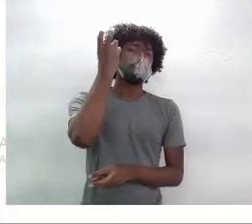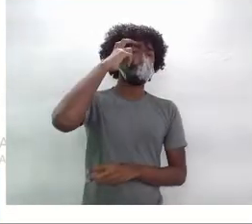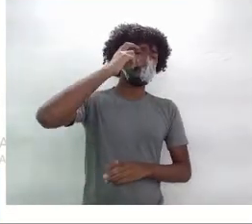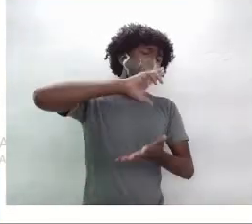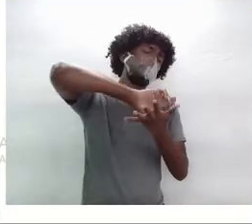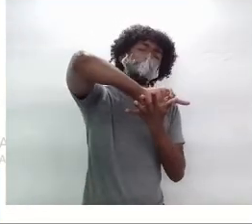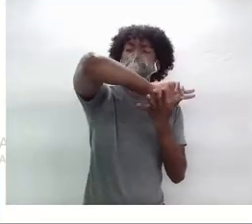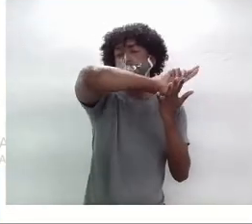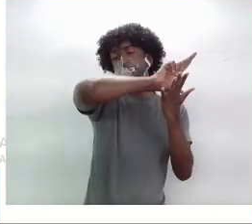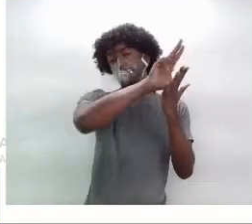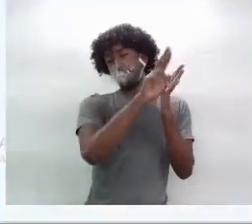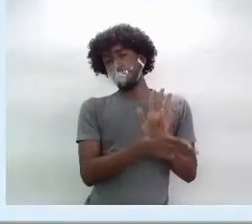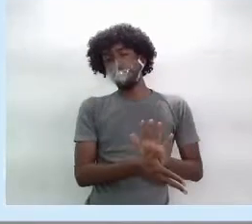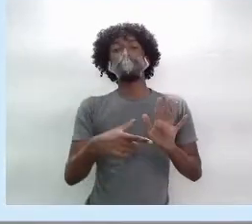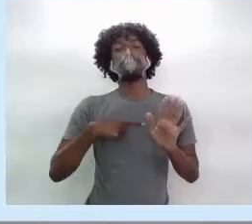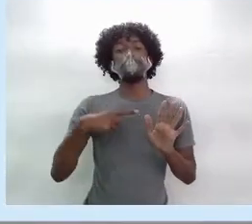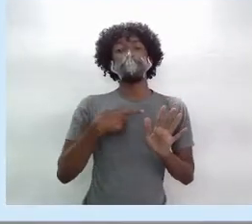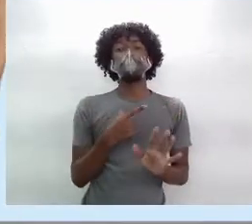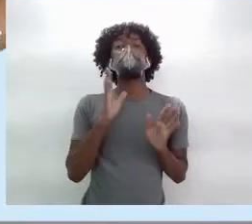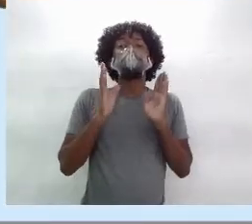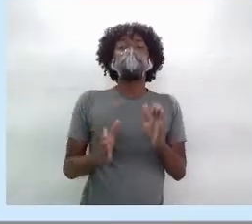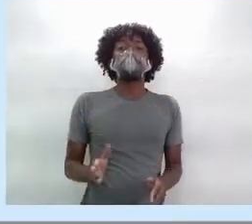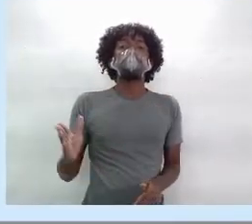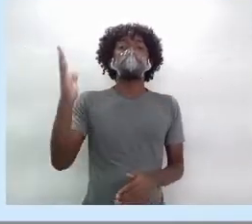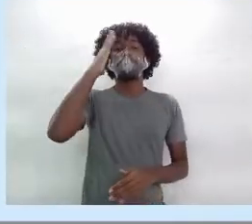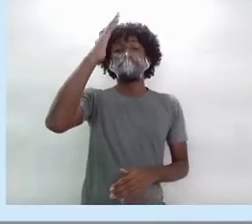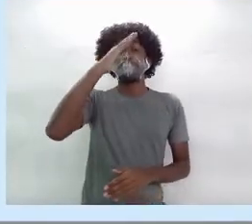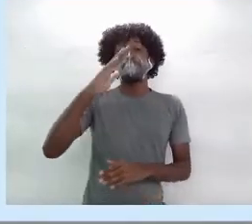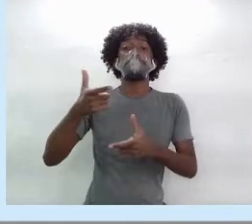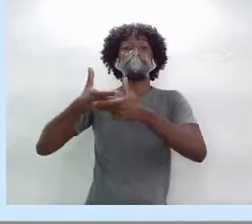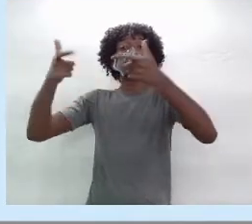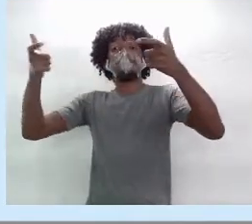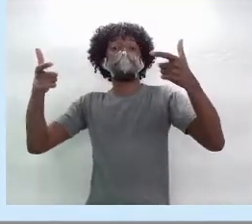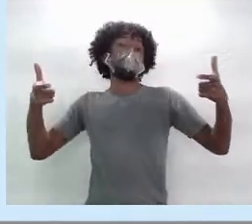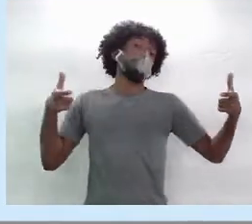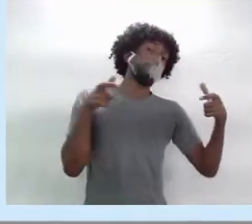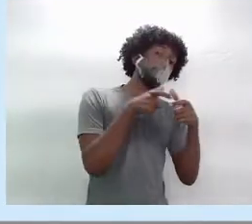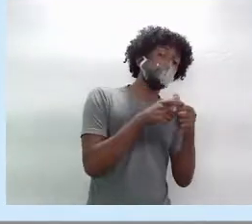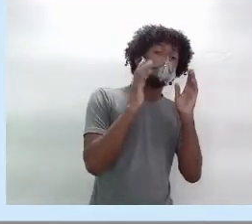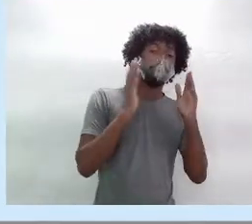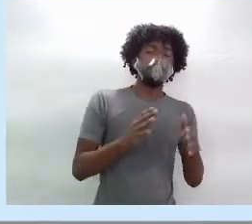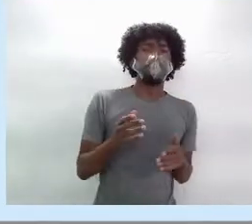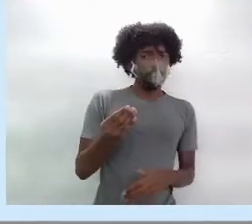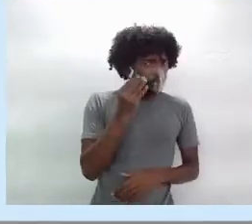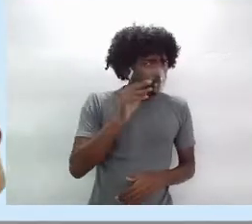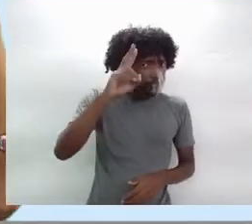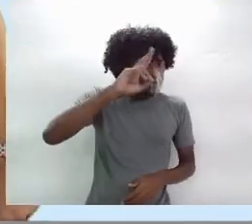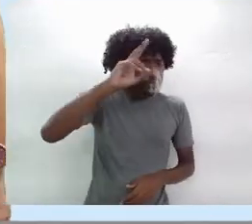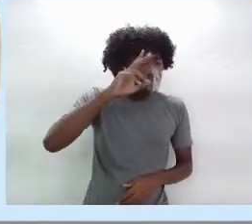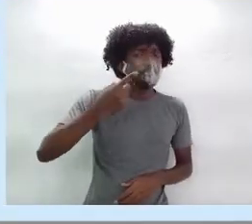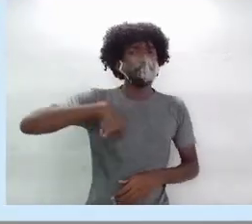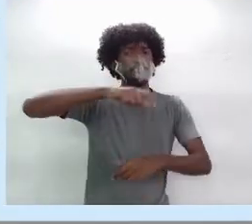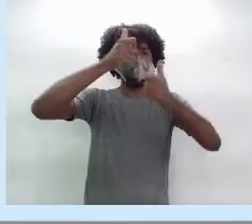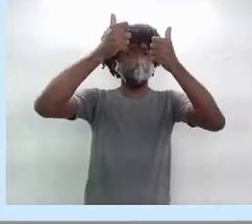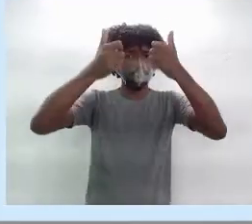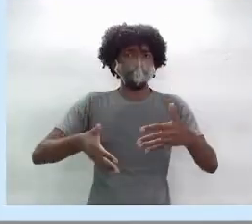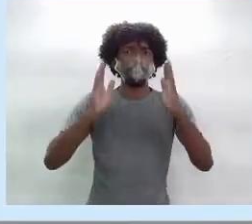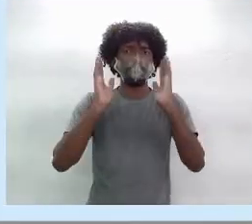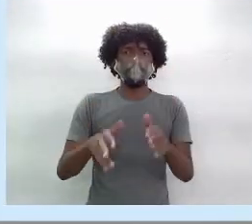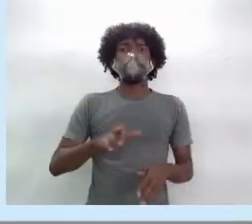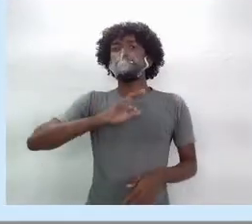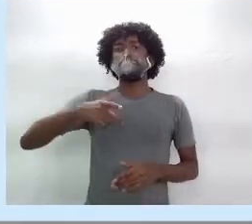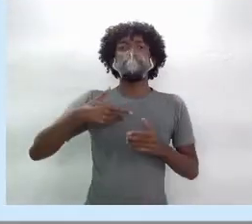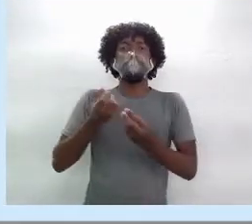etc. Então nós vimos os conceitos de minoria e maioria. Lembram quando eu falei que esses conceitos não são